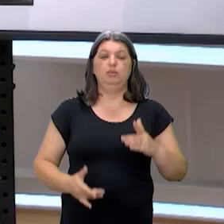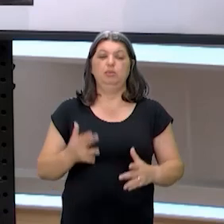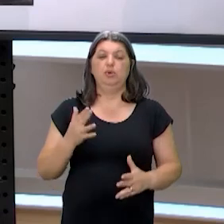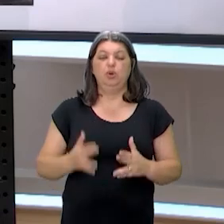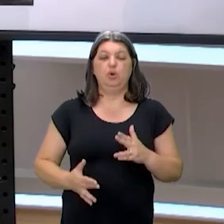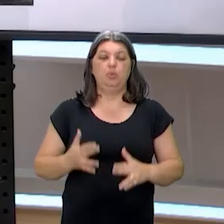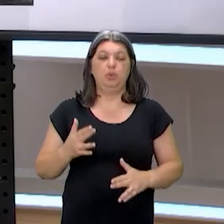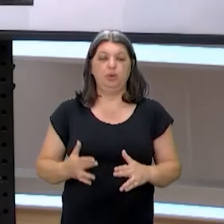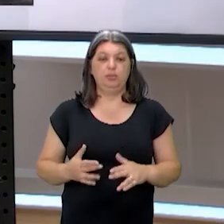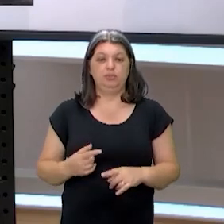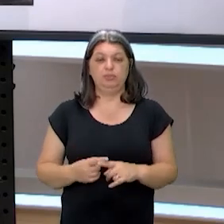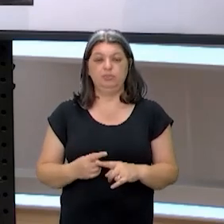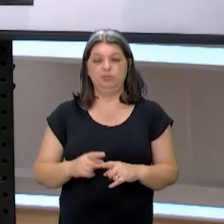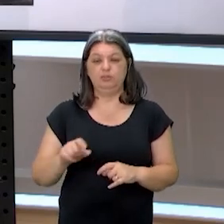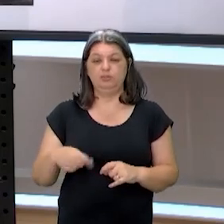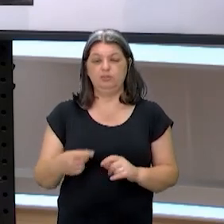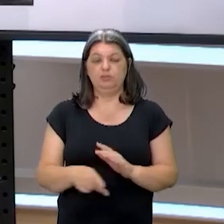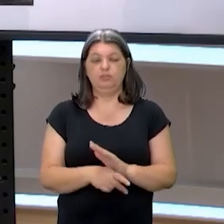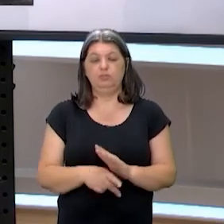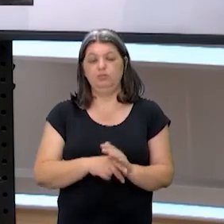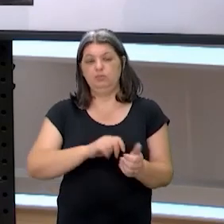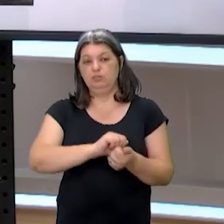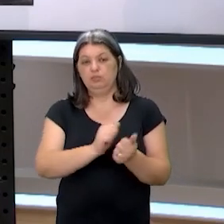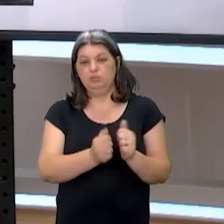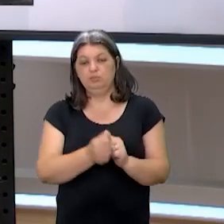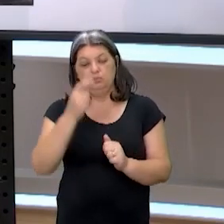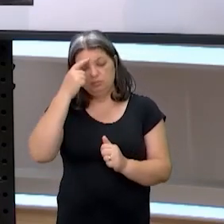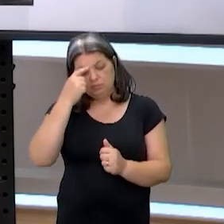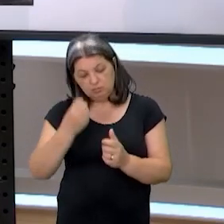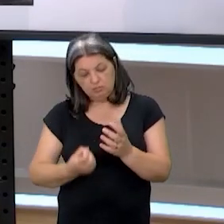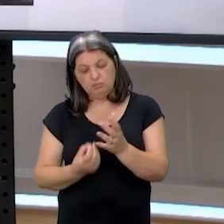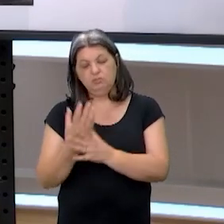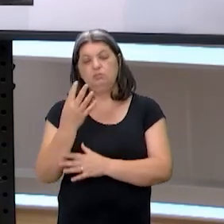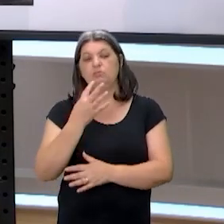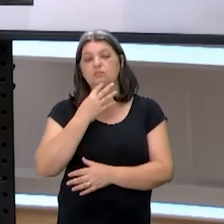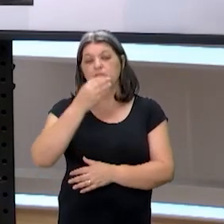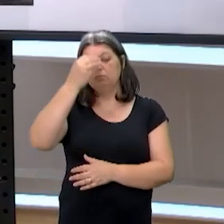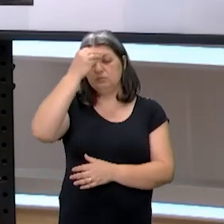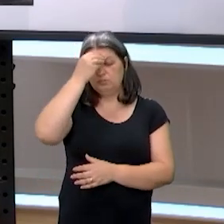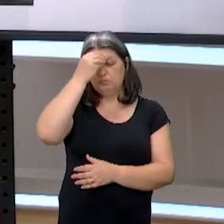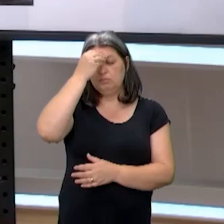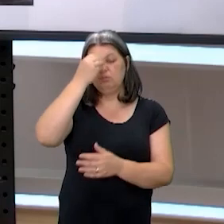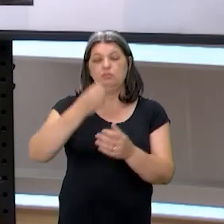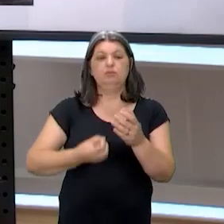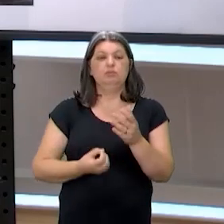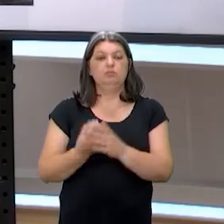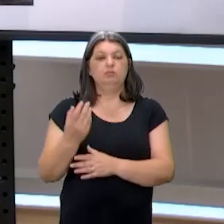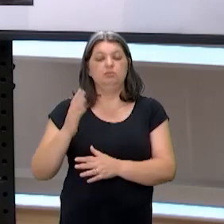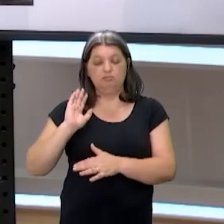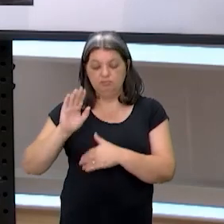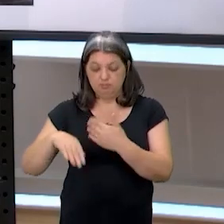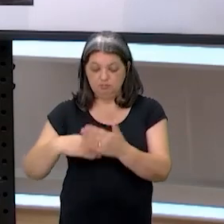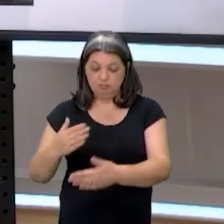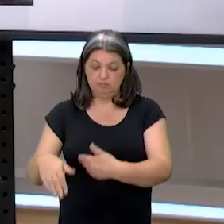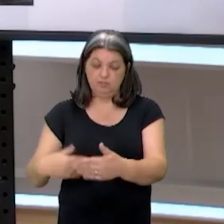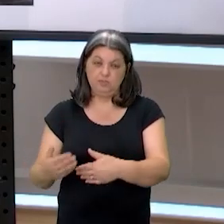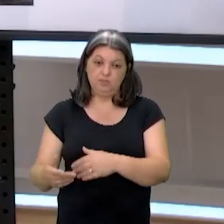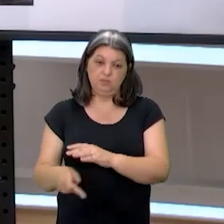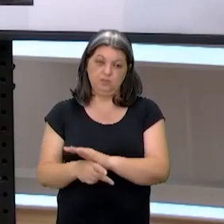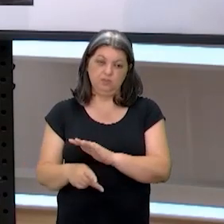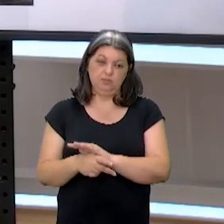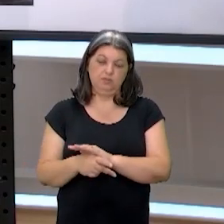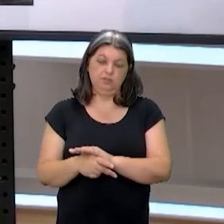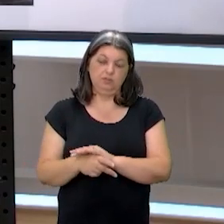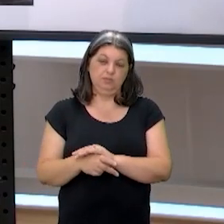a necessidade de uma produção relacionada à criatividade, ao conhecimento, ao desenvolvimento, e para isso